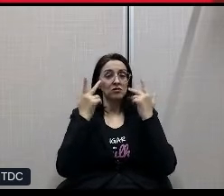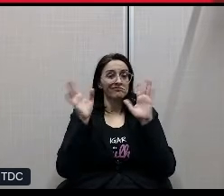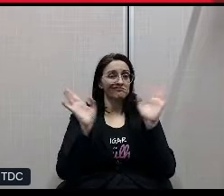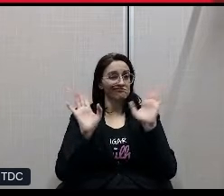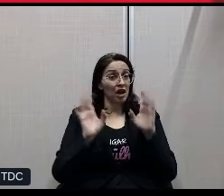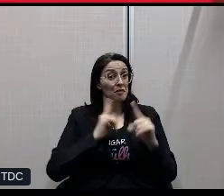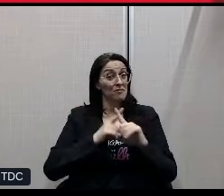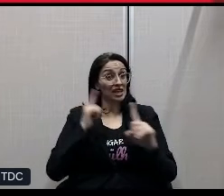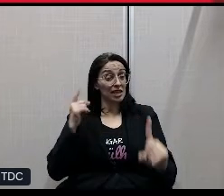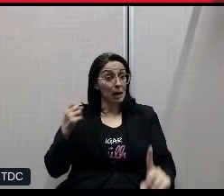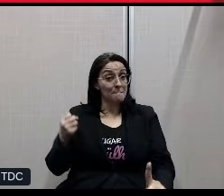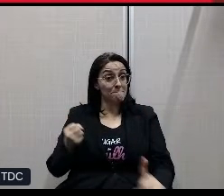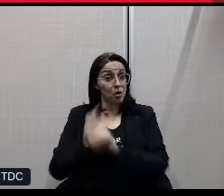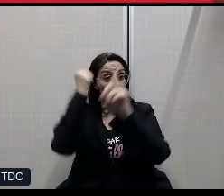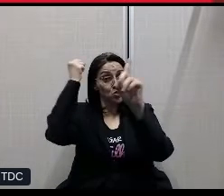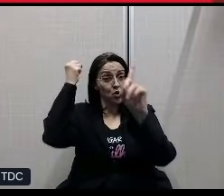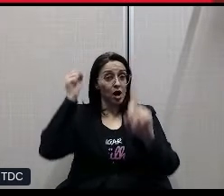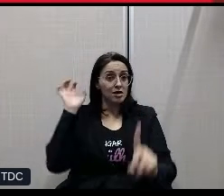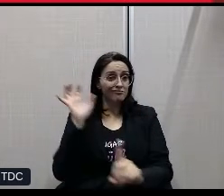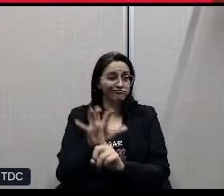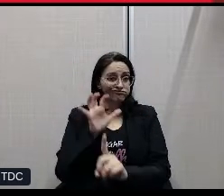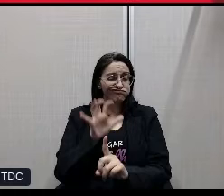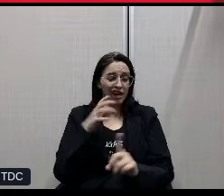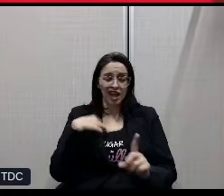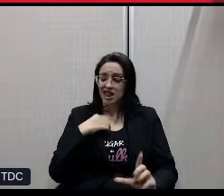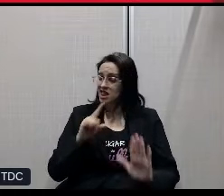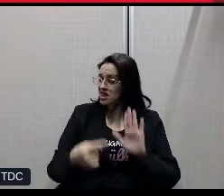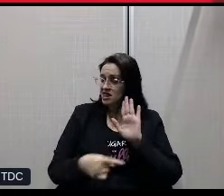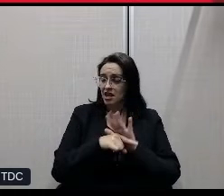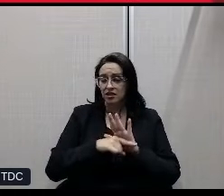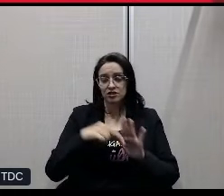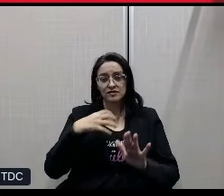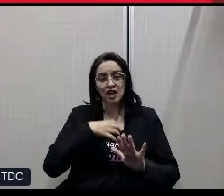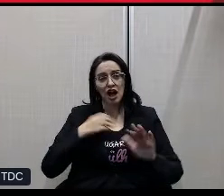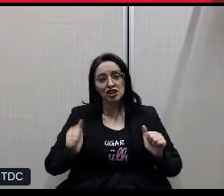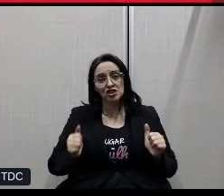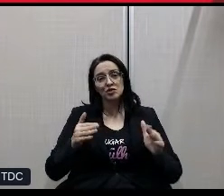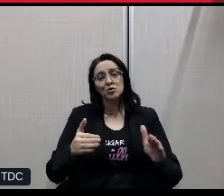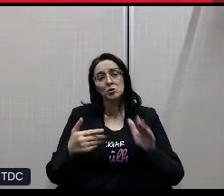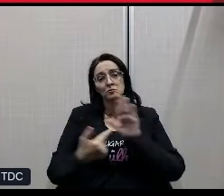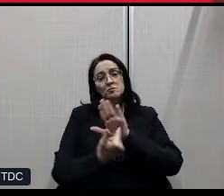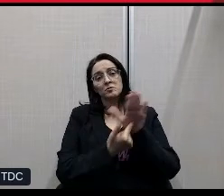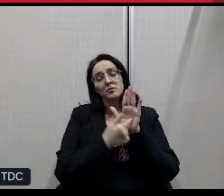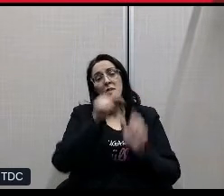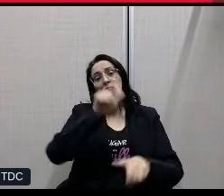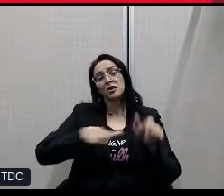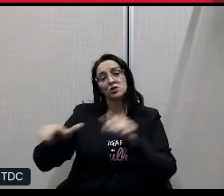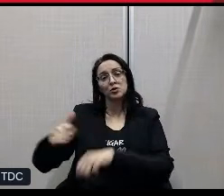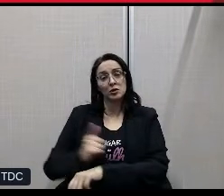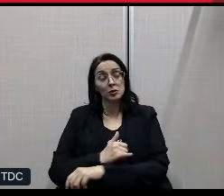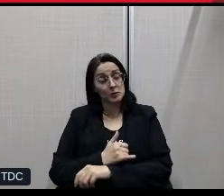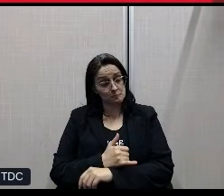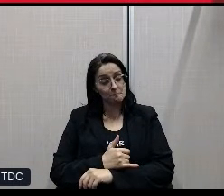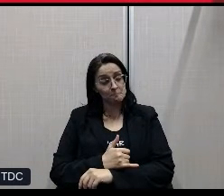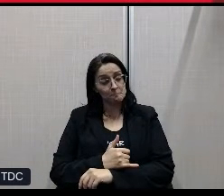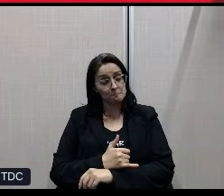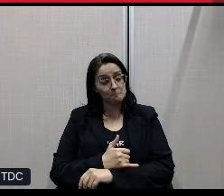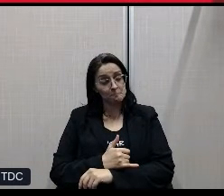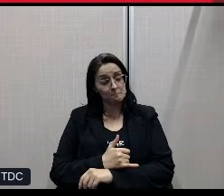impacto negativo que essas frases e essas atitudes elas causam na rotina da pessoa gorda, elas são